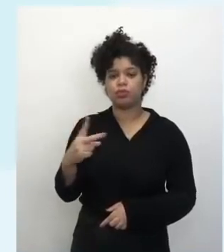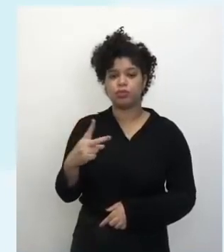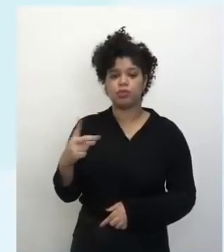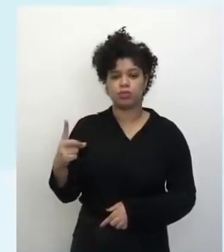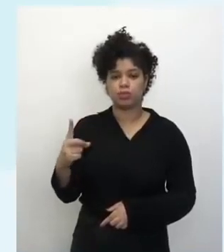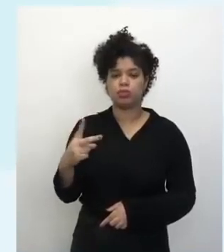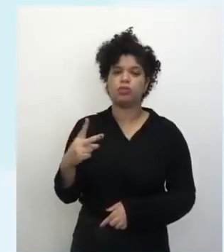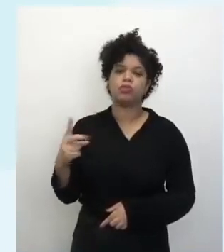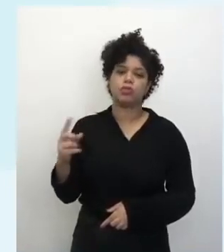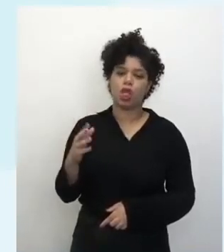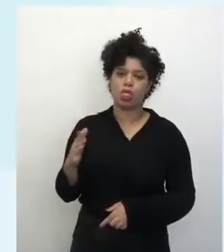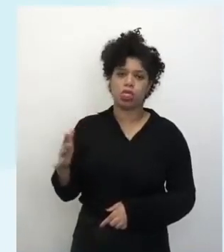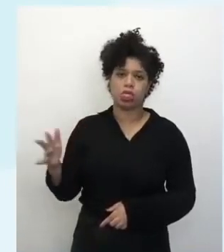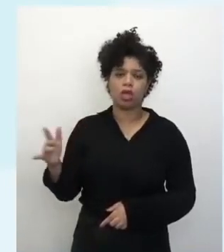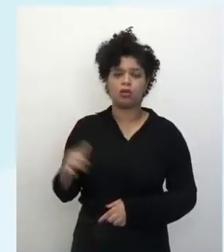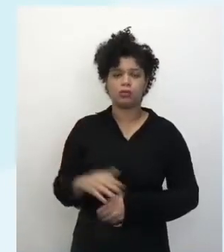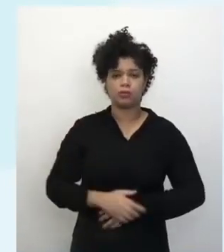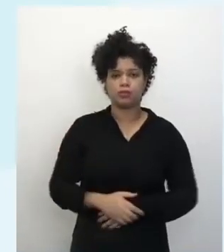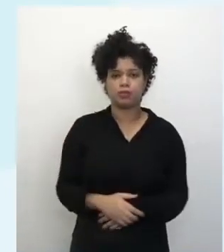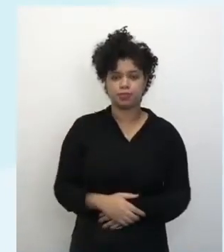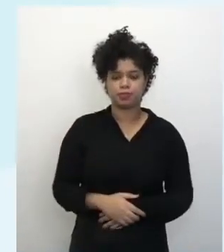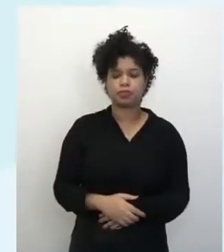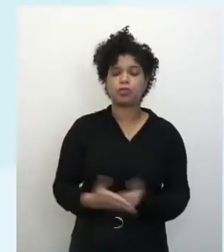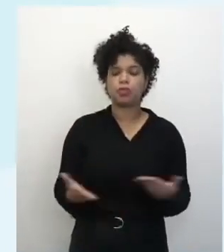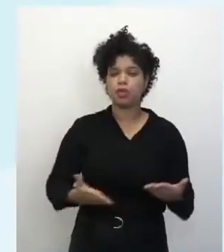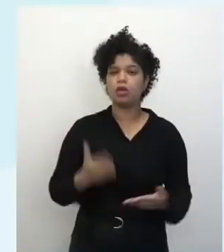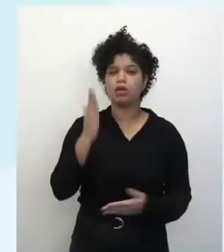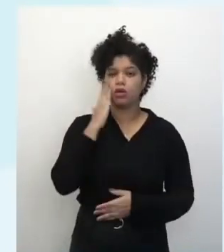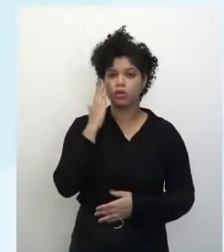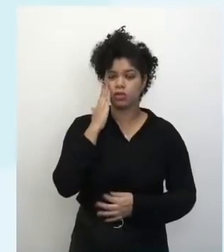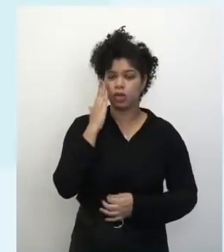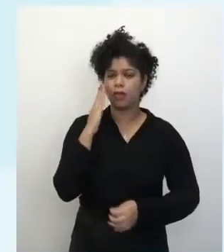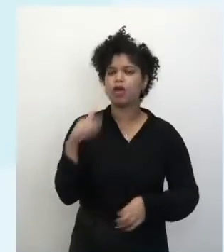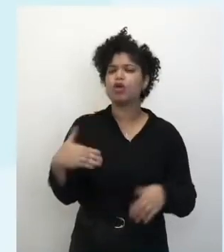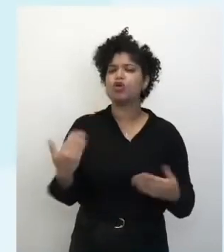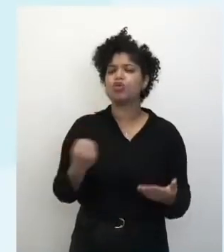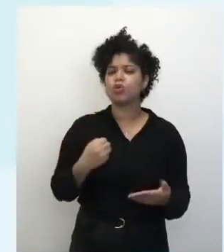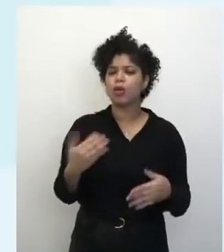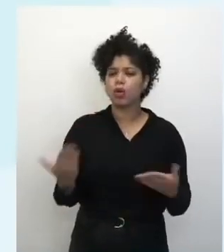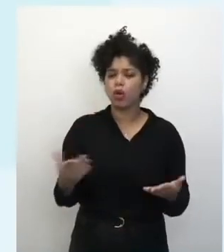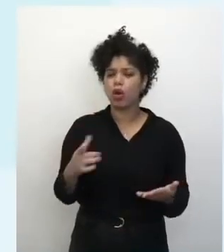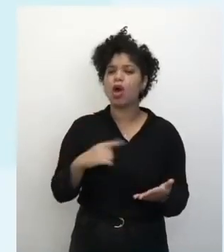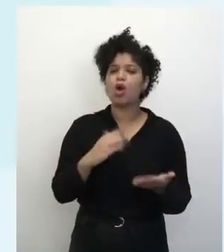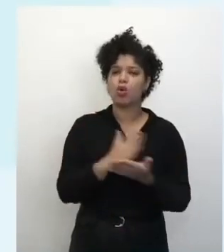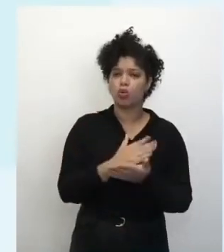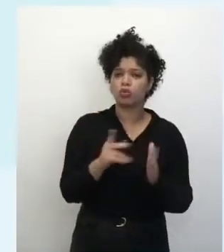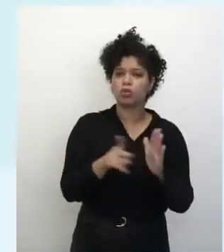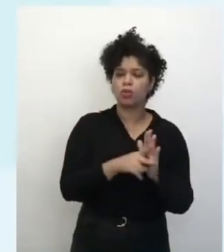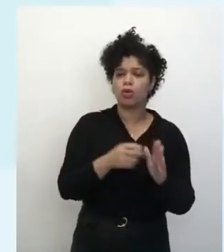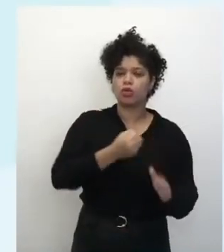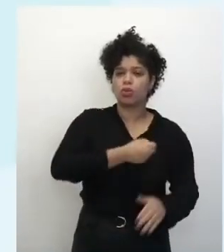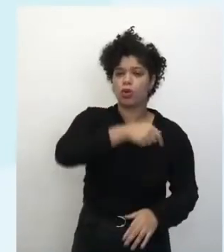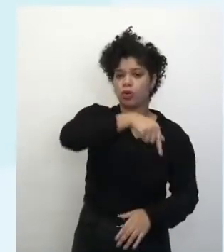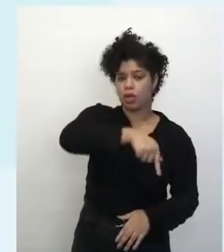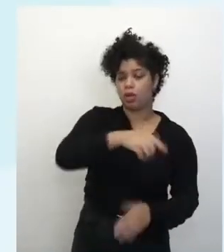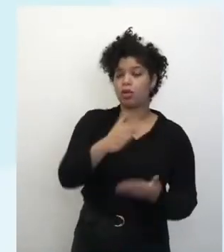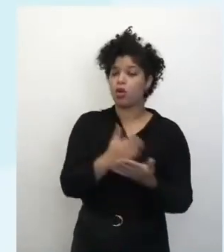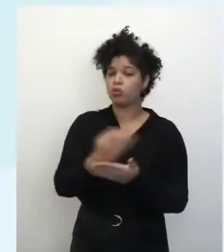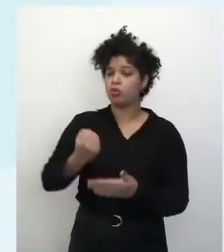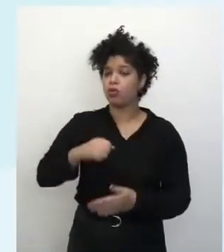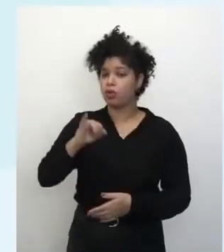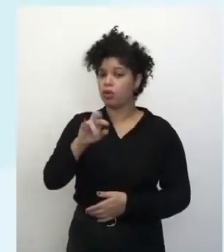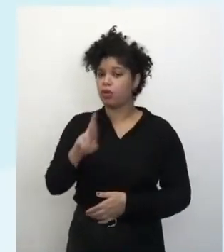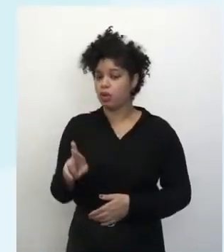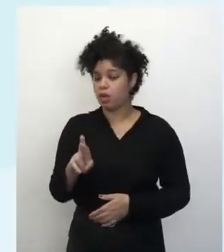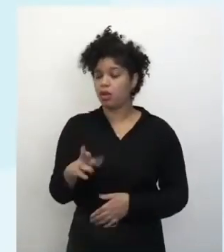88,21, 21, 21, 21, 21, 21. E assim vai reticências. Então, eu quero saber destes números, alguns são racionais, alguns são irracionais. Mas eu quero saber